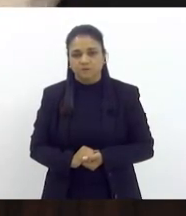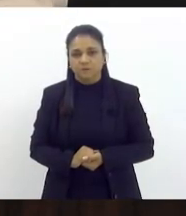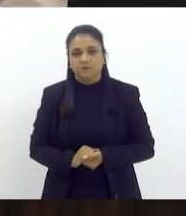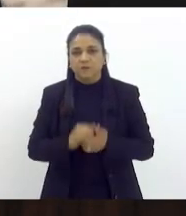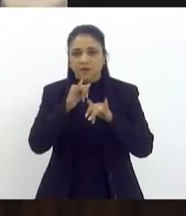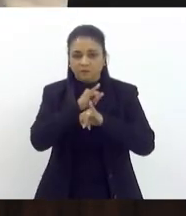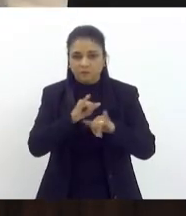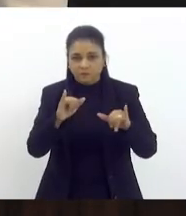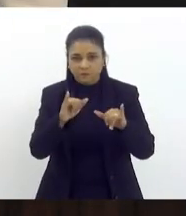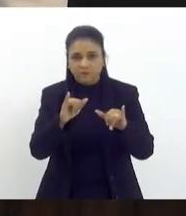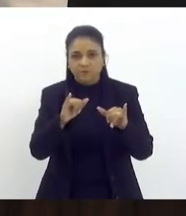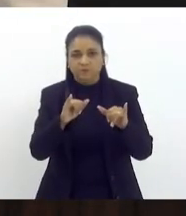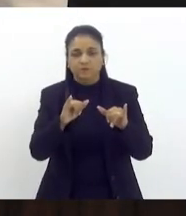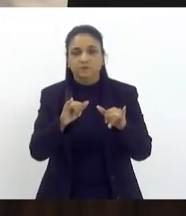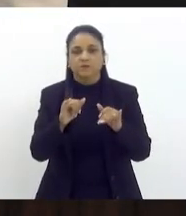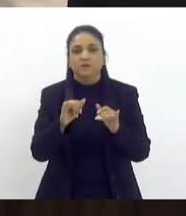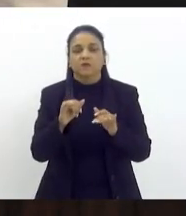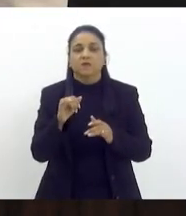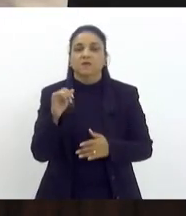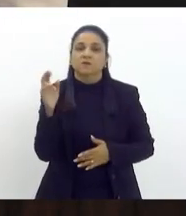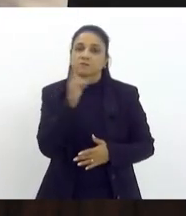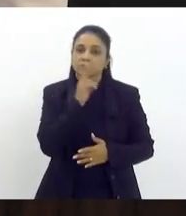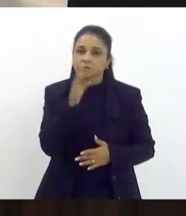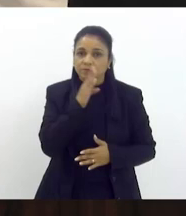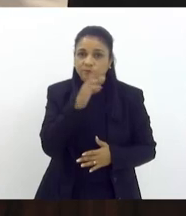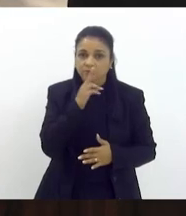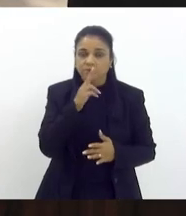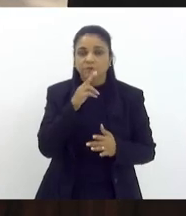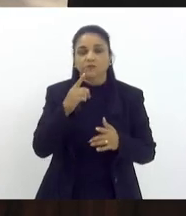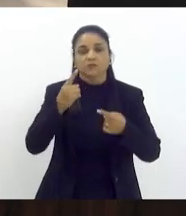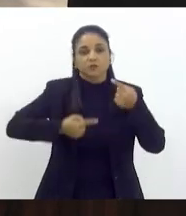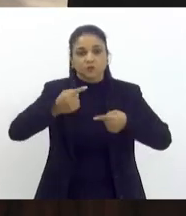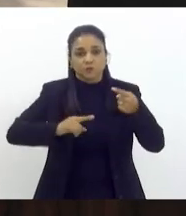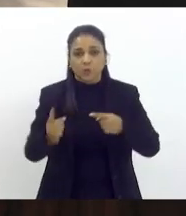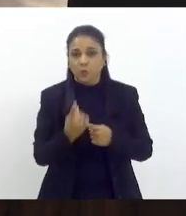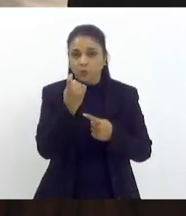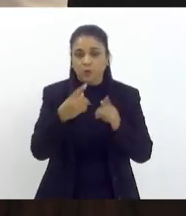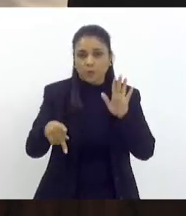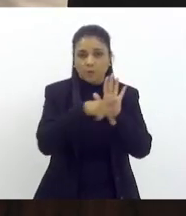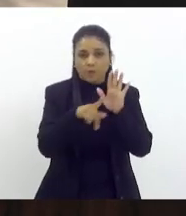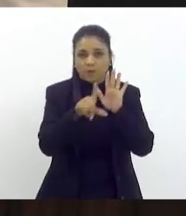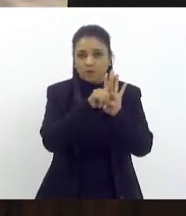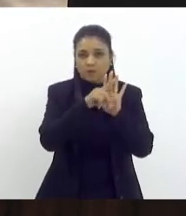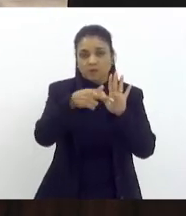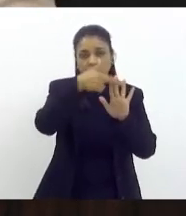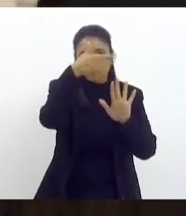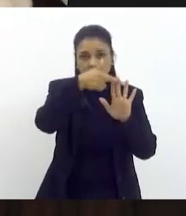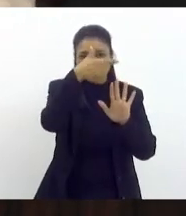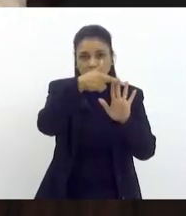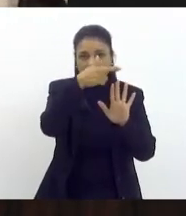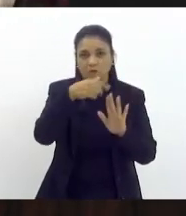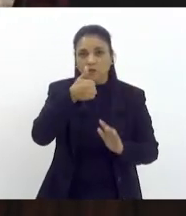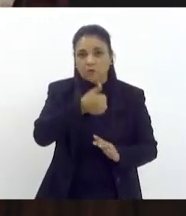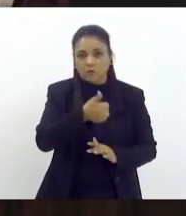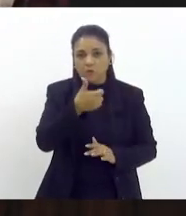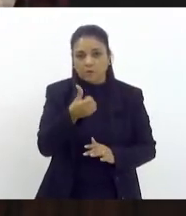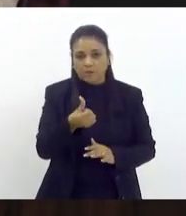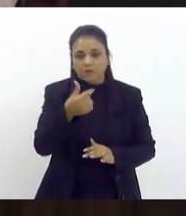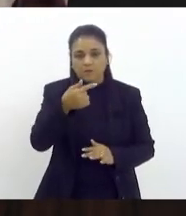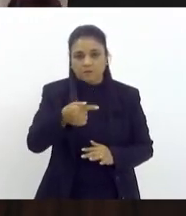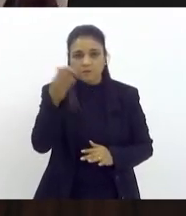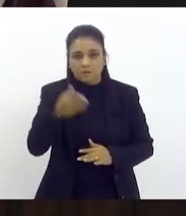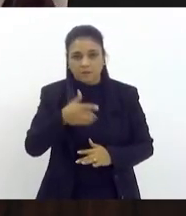anuncio em regime de urgência e discussão única projeto de resolução número 167